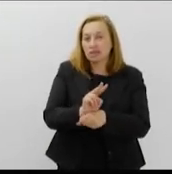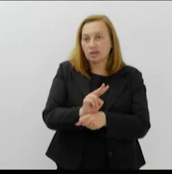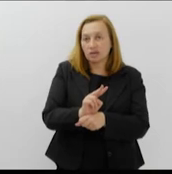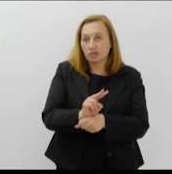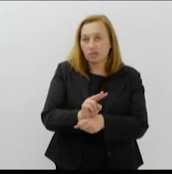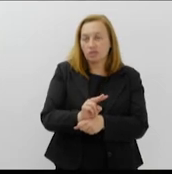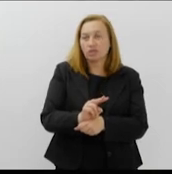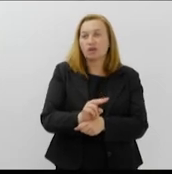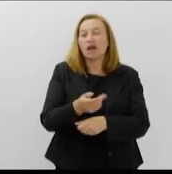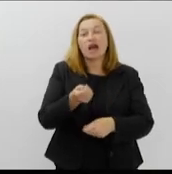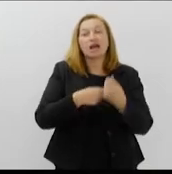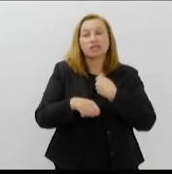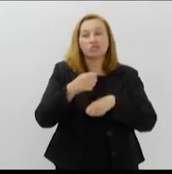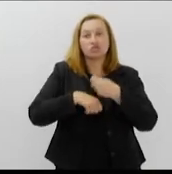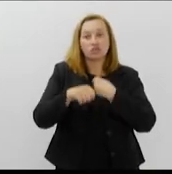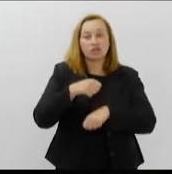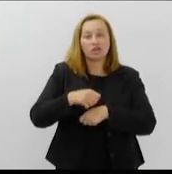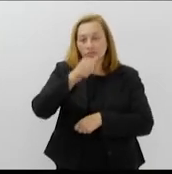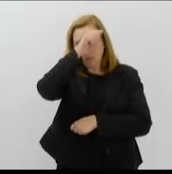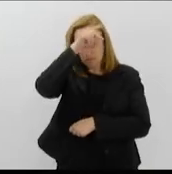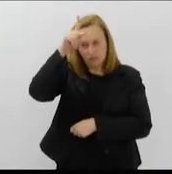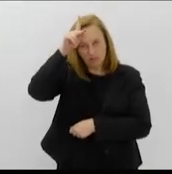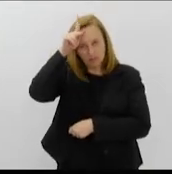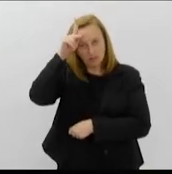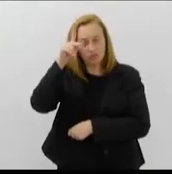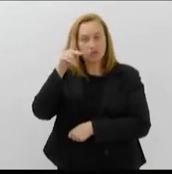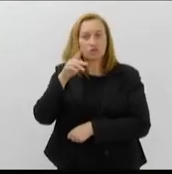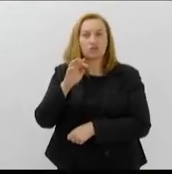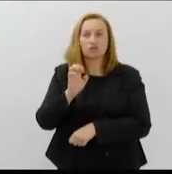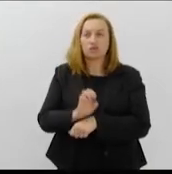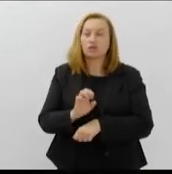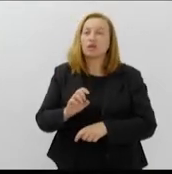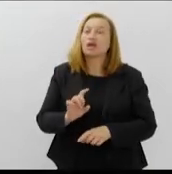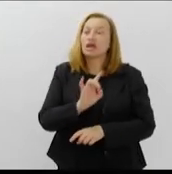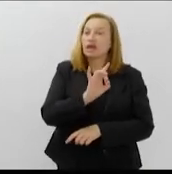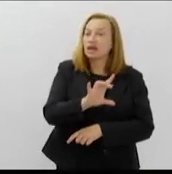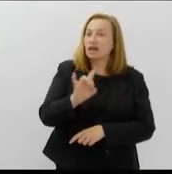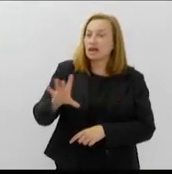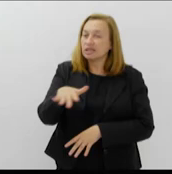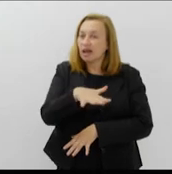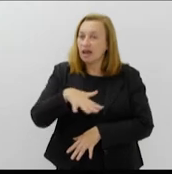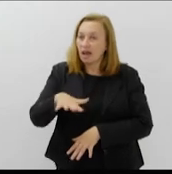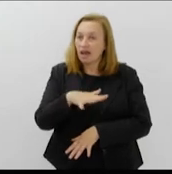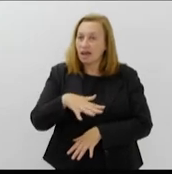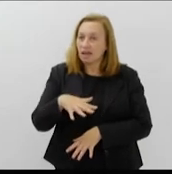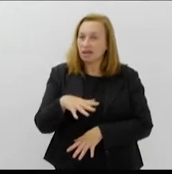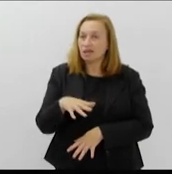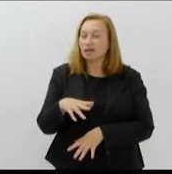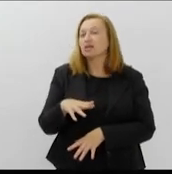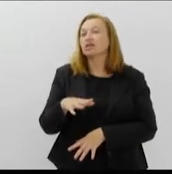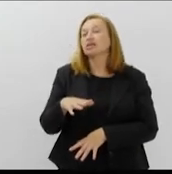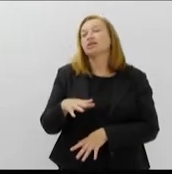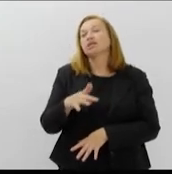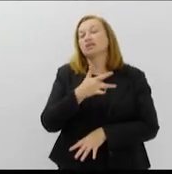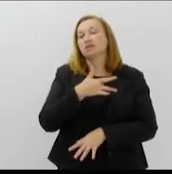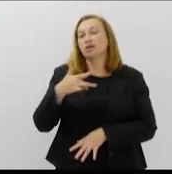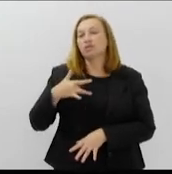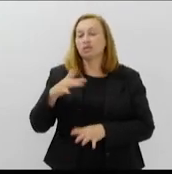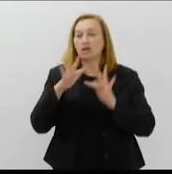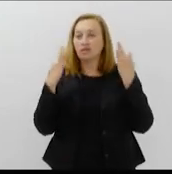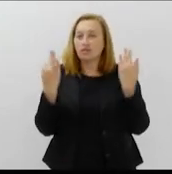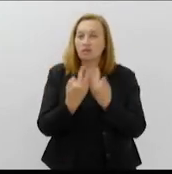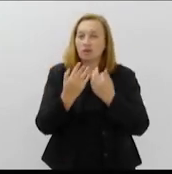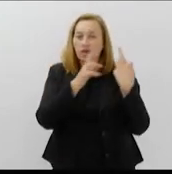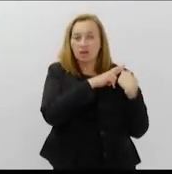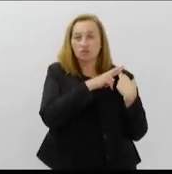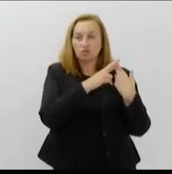pelas prefeituras municipais. E cada unidade de saúde da família fica responsável pela